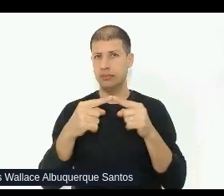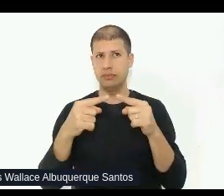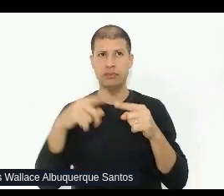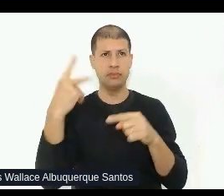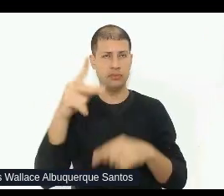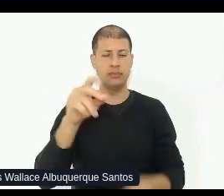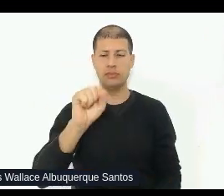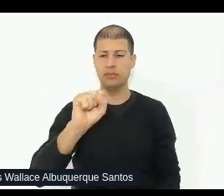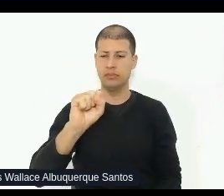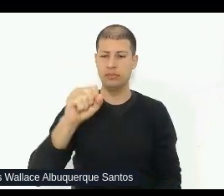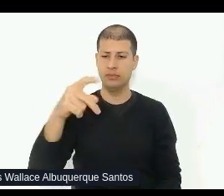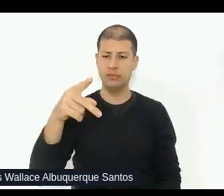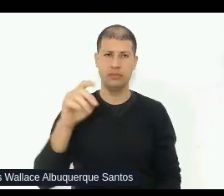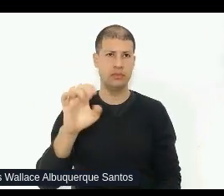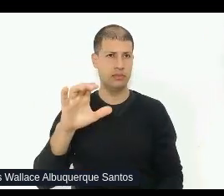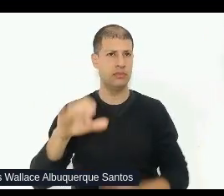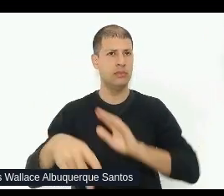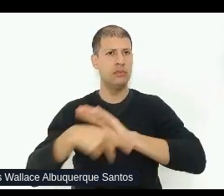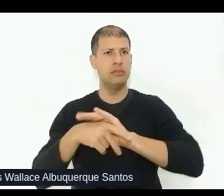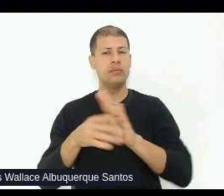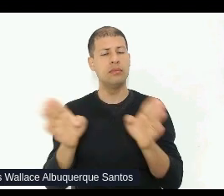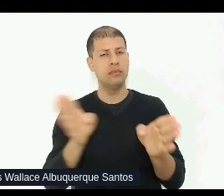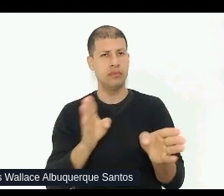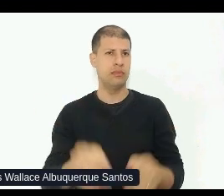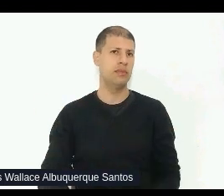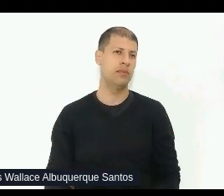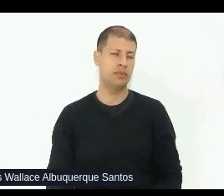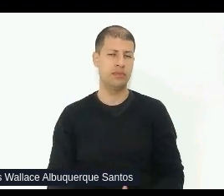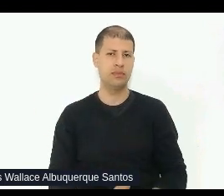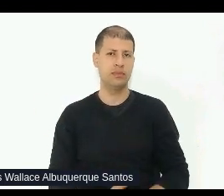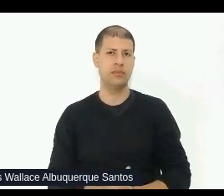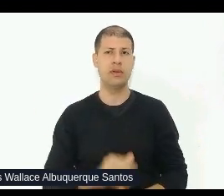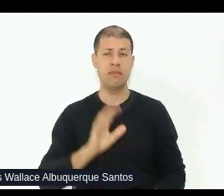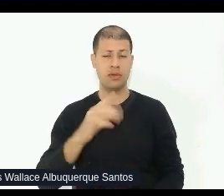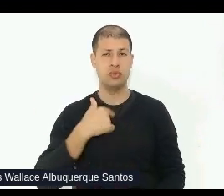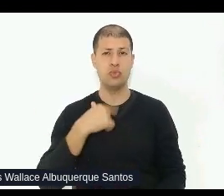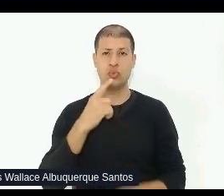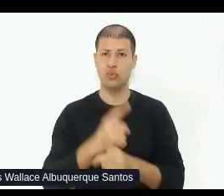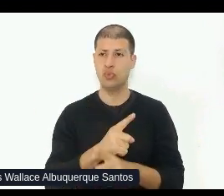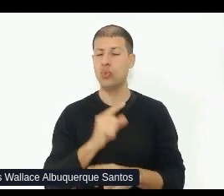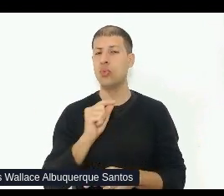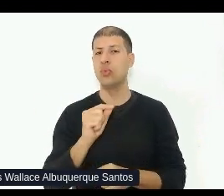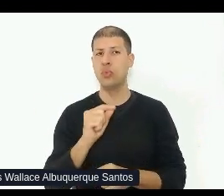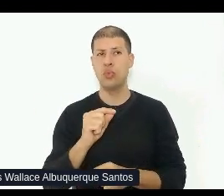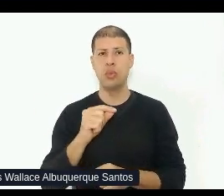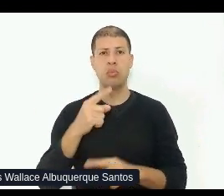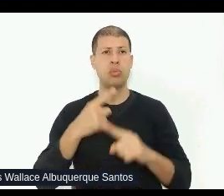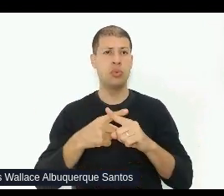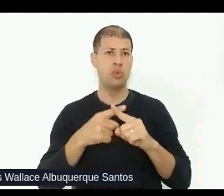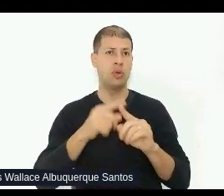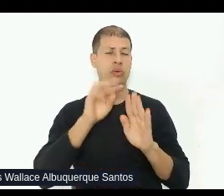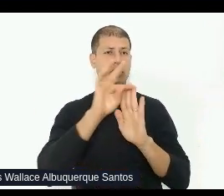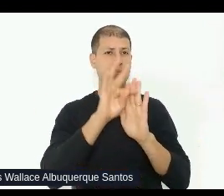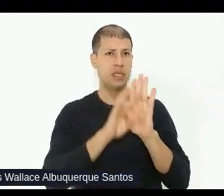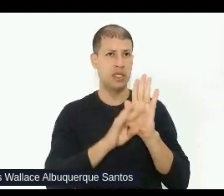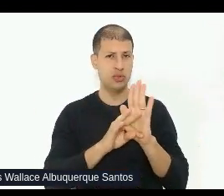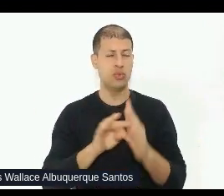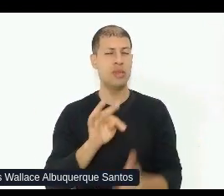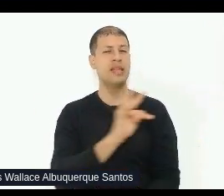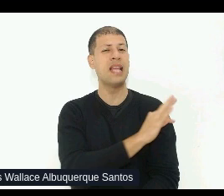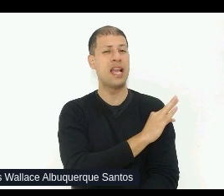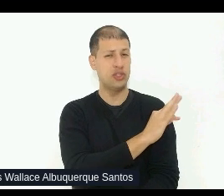acessibilidade. Mas eu encontrei algumas dificuldades porque é um texto muito técnico.